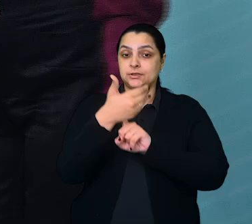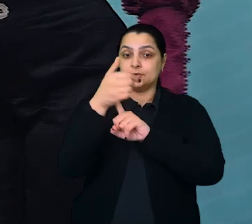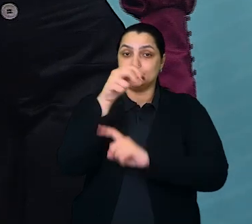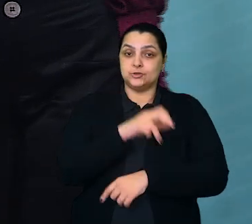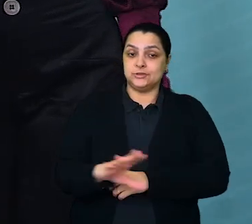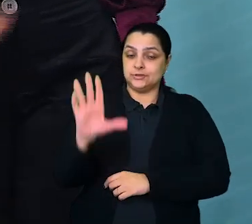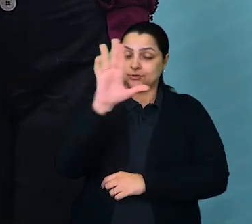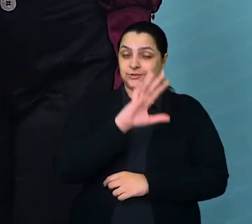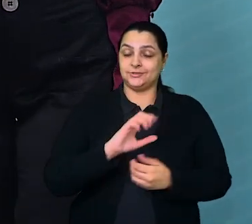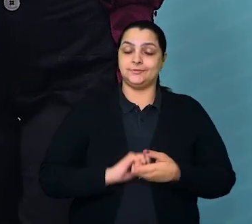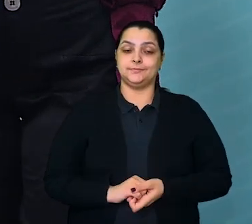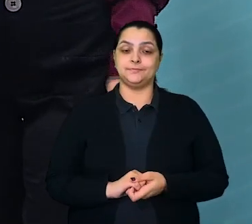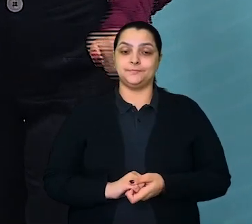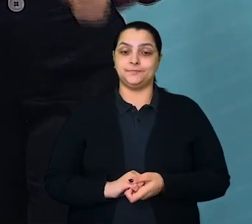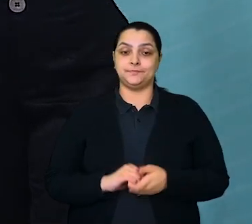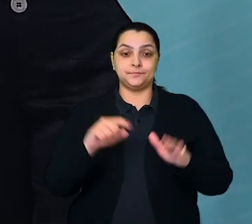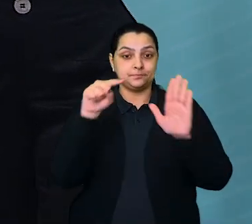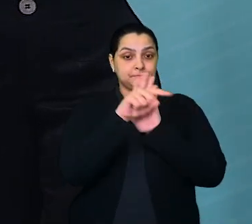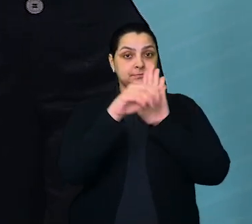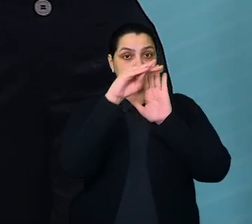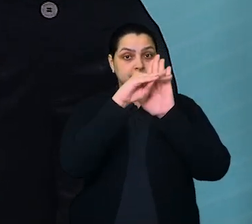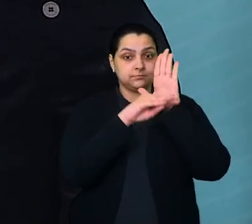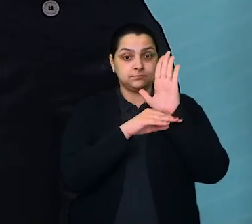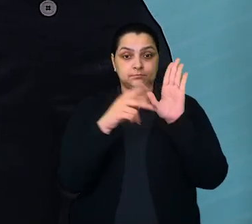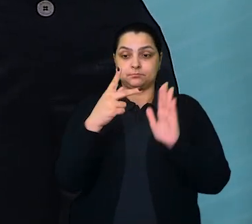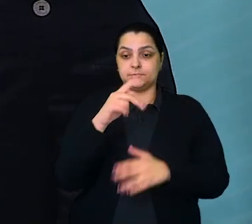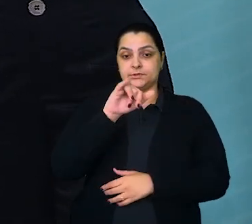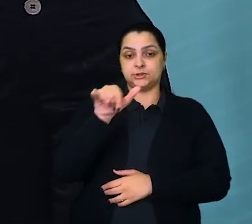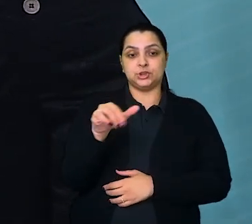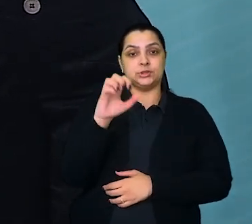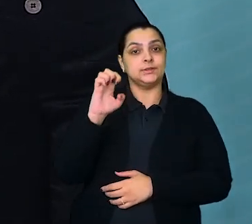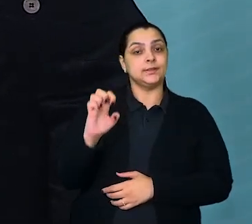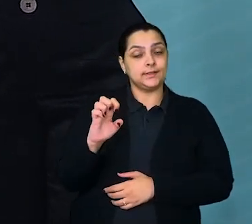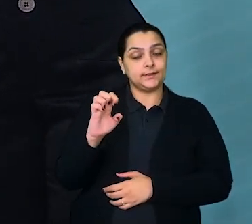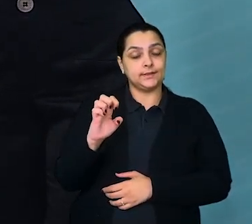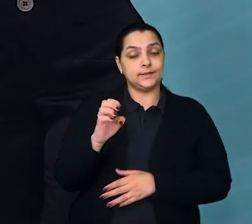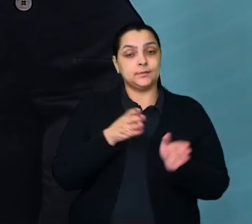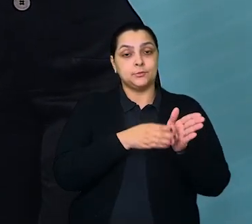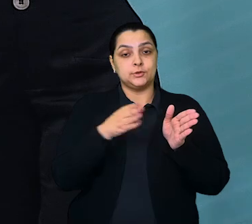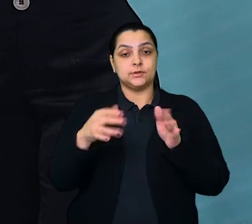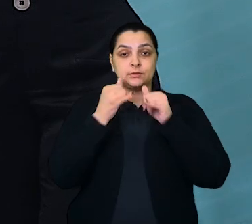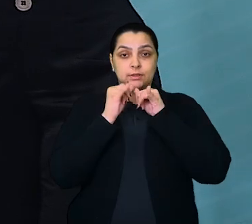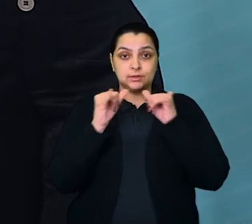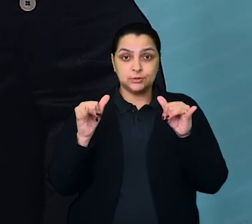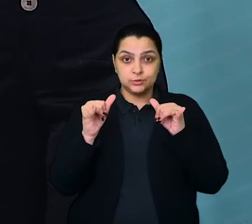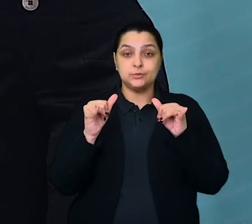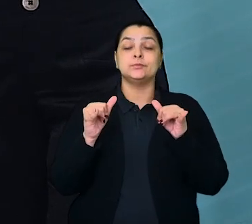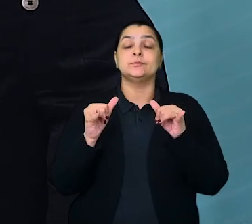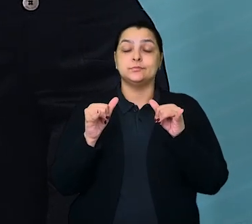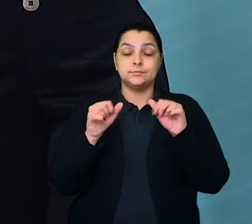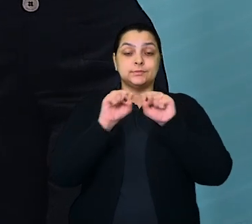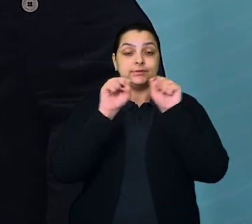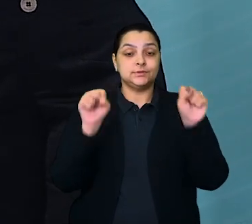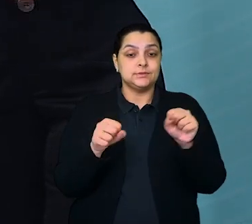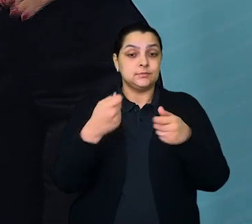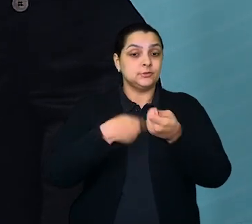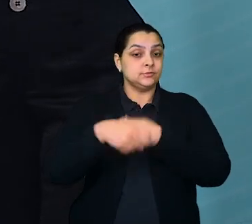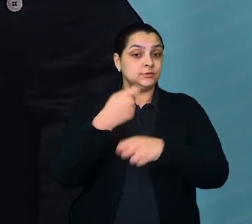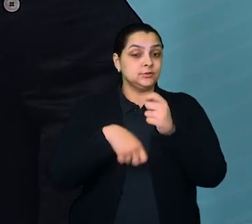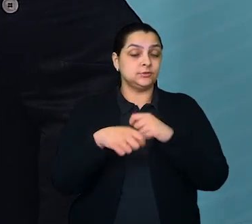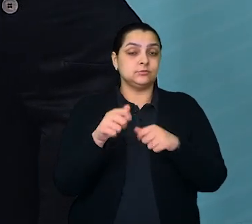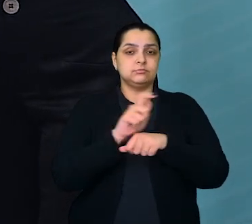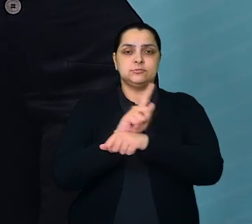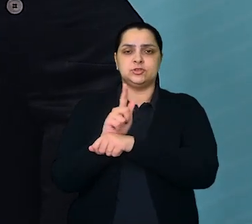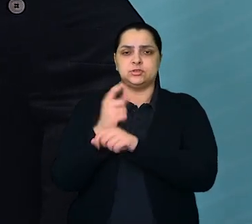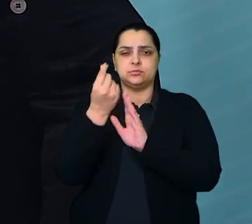nacionais. O questionário busca avaliar o PJE, o processo judicial eletrônico e sistemas administrativos, como o de